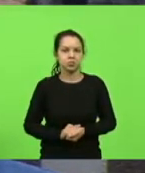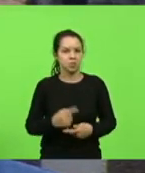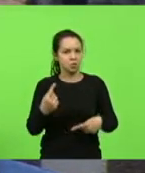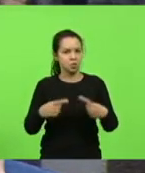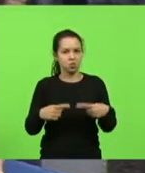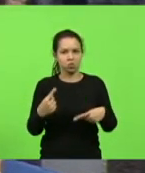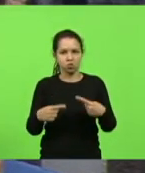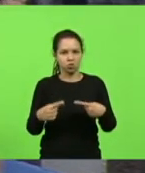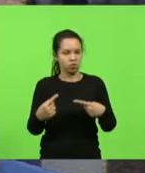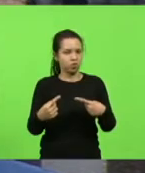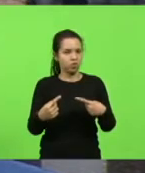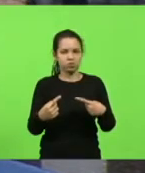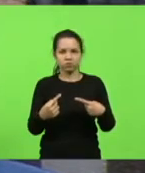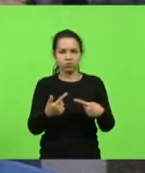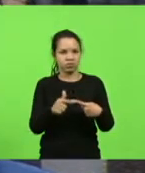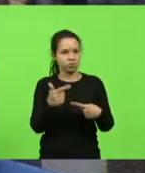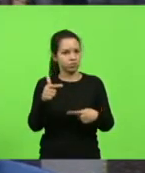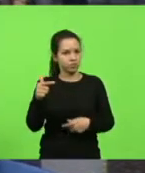indiscutivelmente isso,